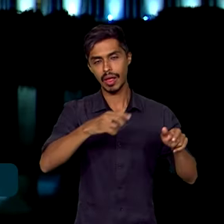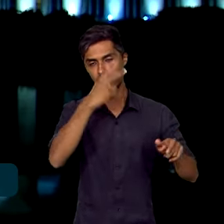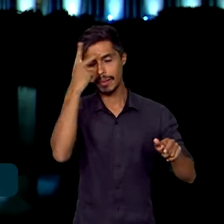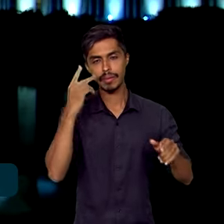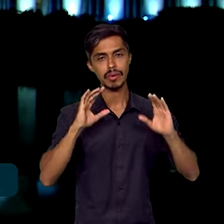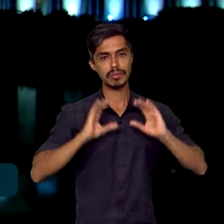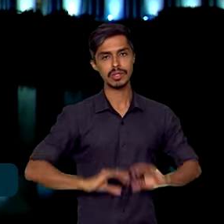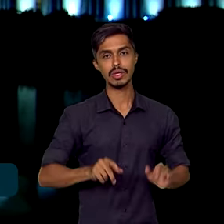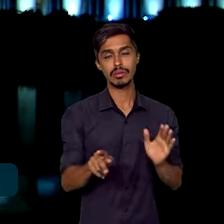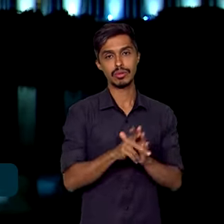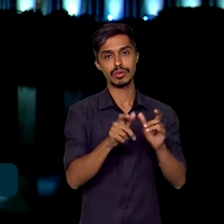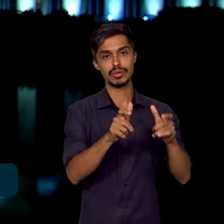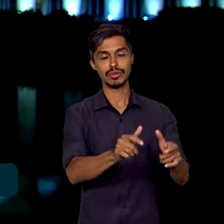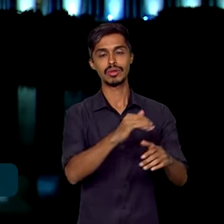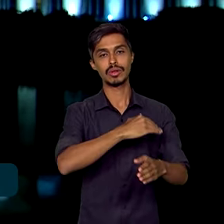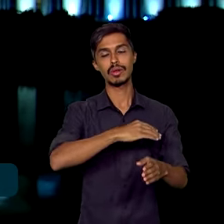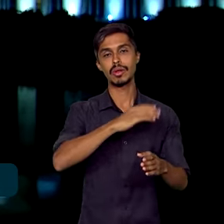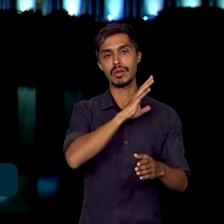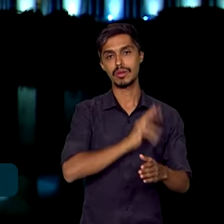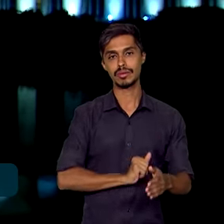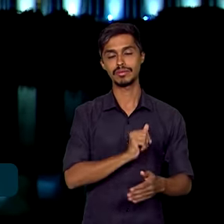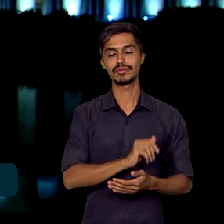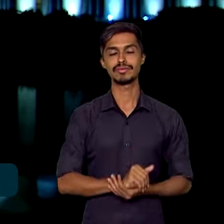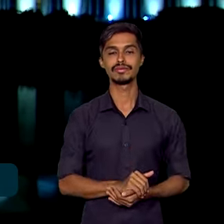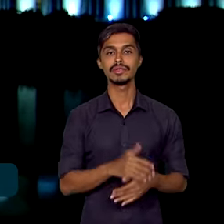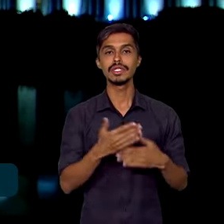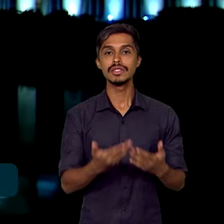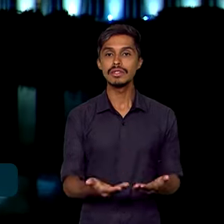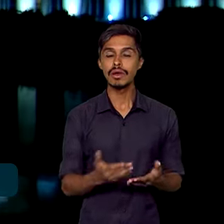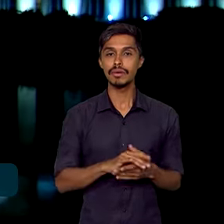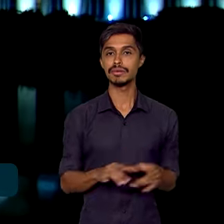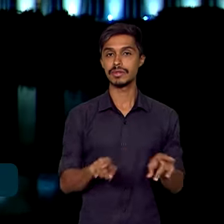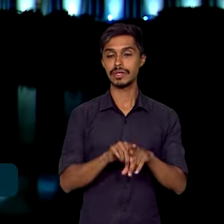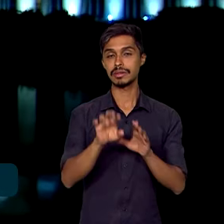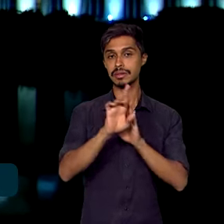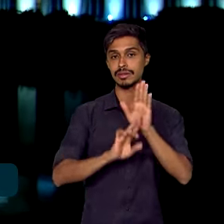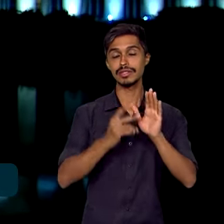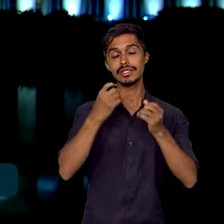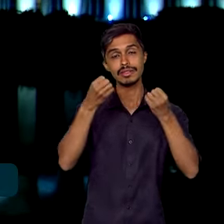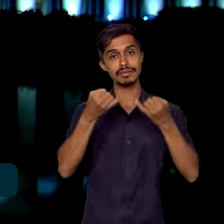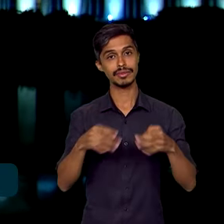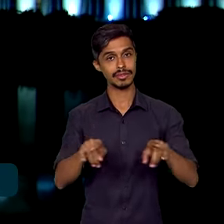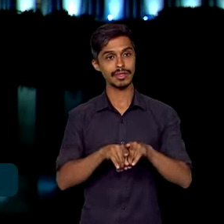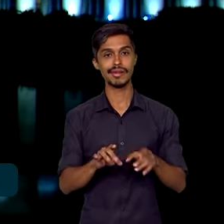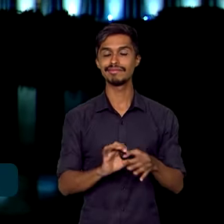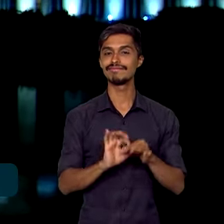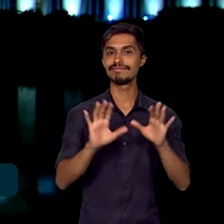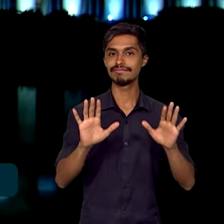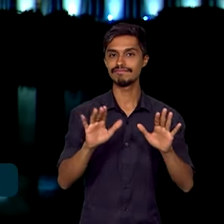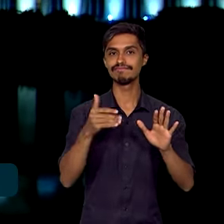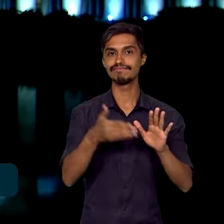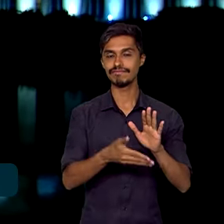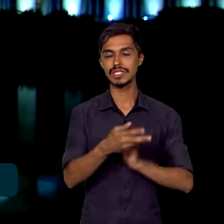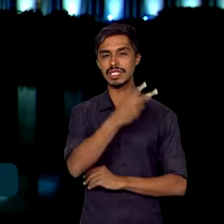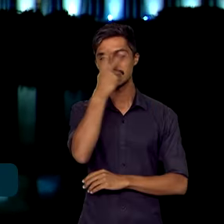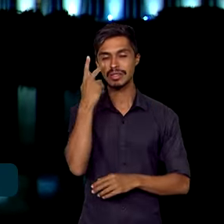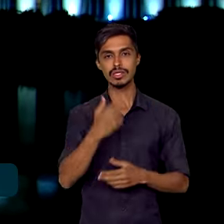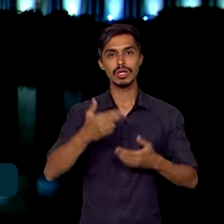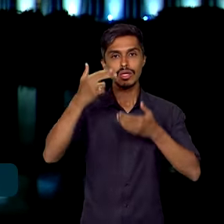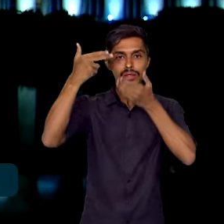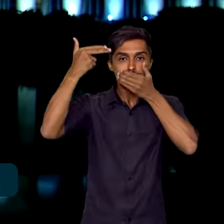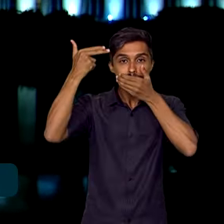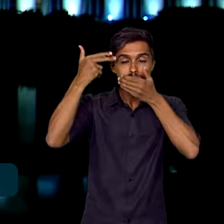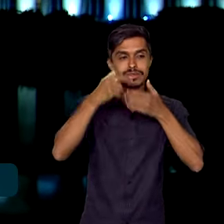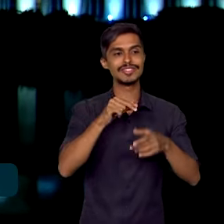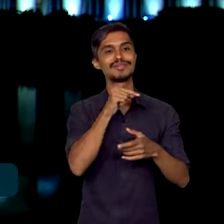do território palestino. Além disso, a resolução também estabelece a liberação dos reféns